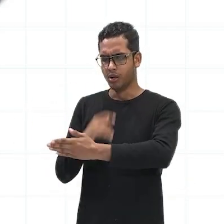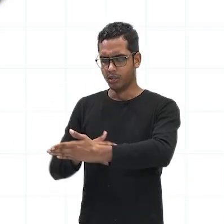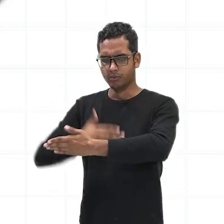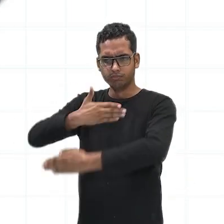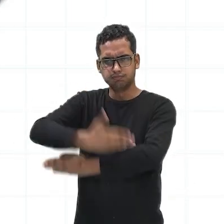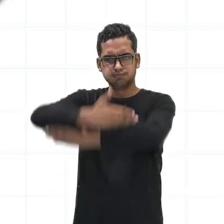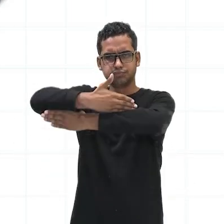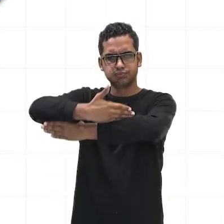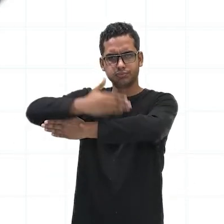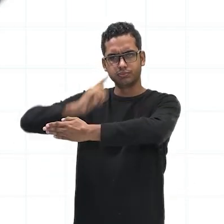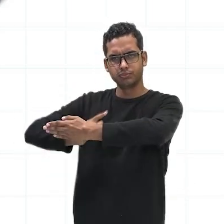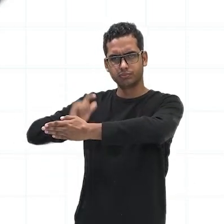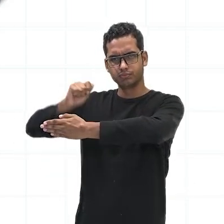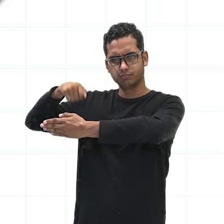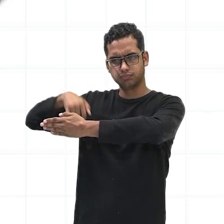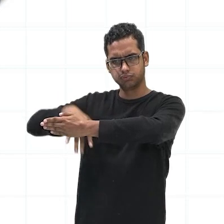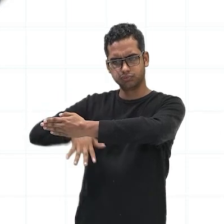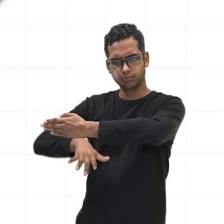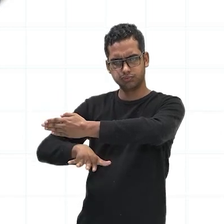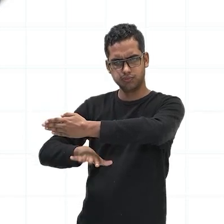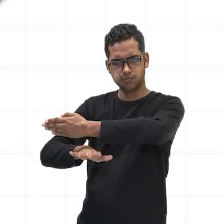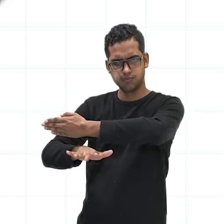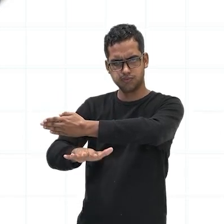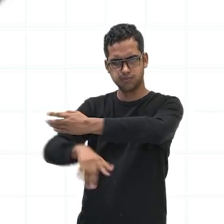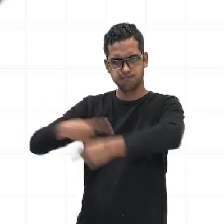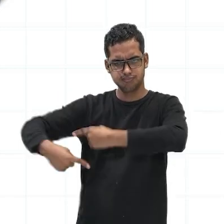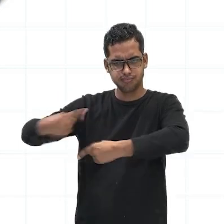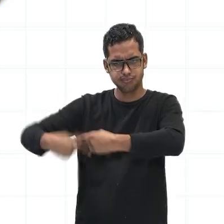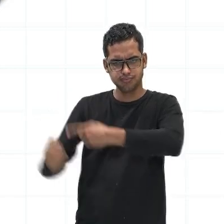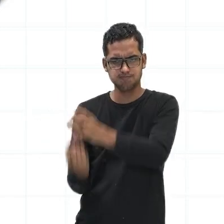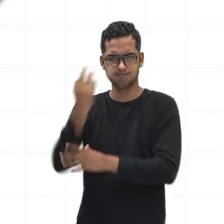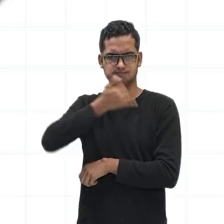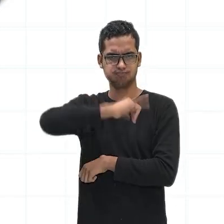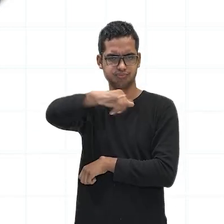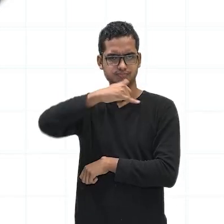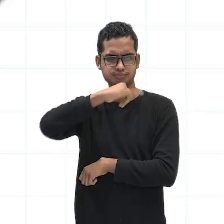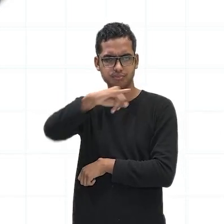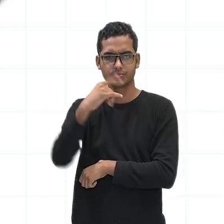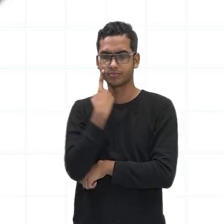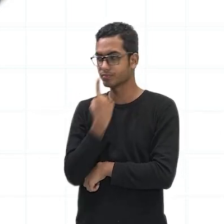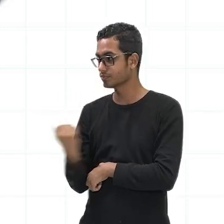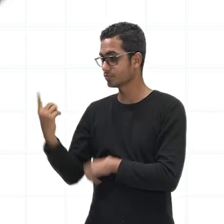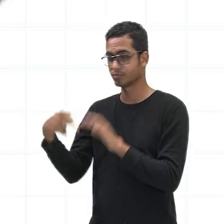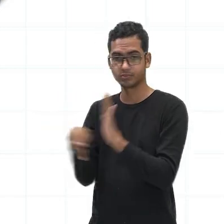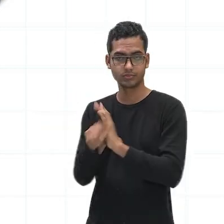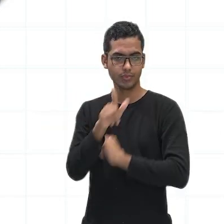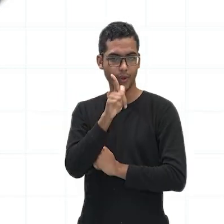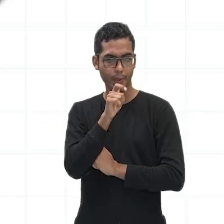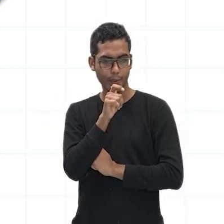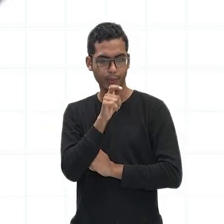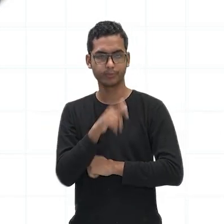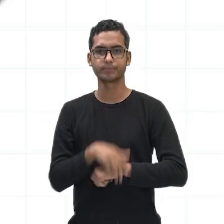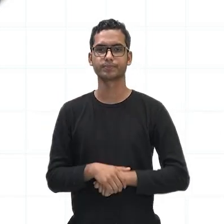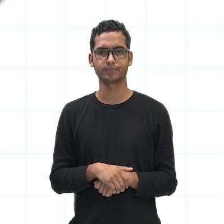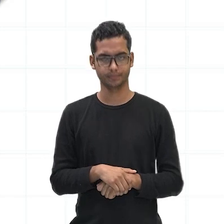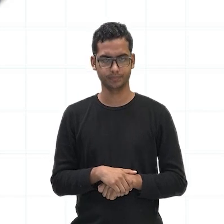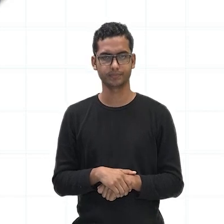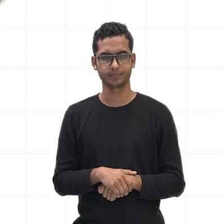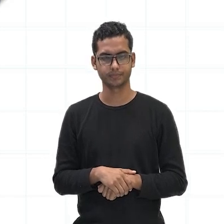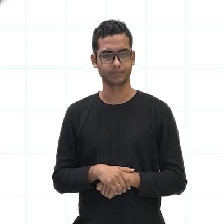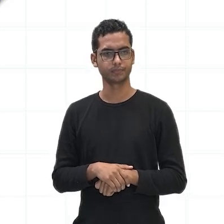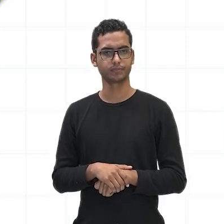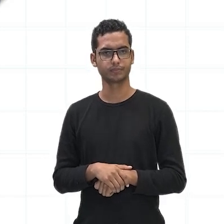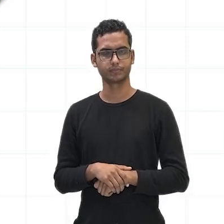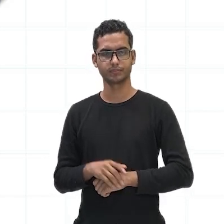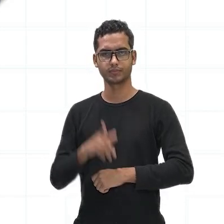gerar energia? A fonte dessas usinas hidrelétricas, como você visualiza aí na imagem, é a água. Então, a água ela vai ficar ali